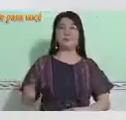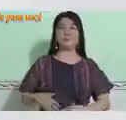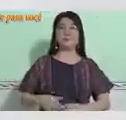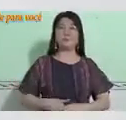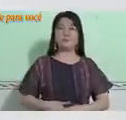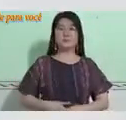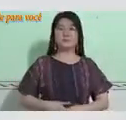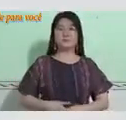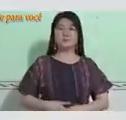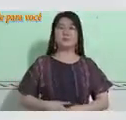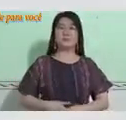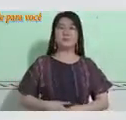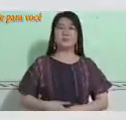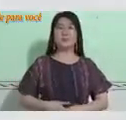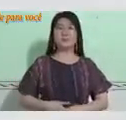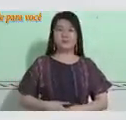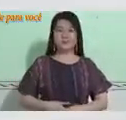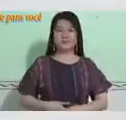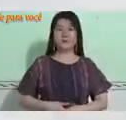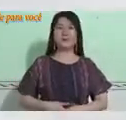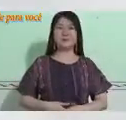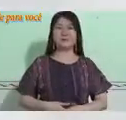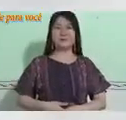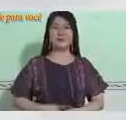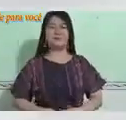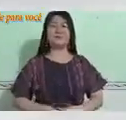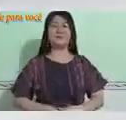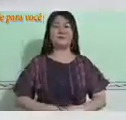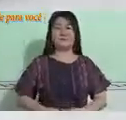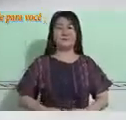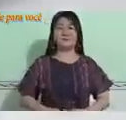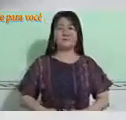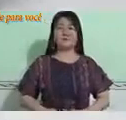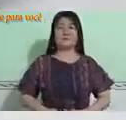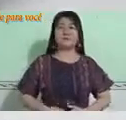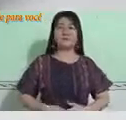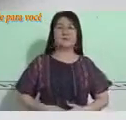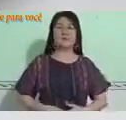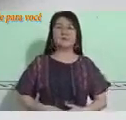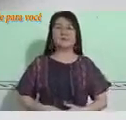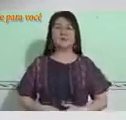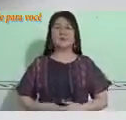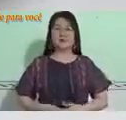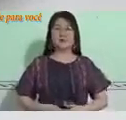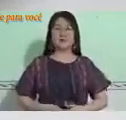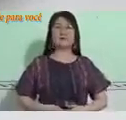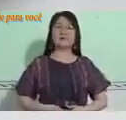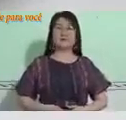TRASDOLCS e outras doenças que estimulam o sistema nervoso, e também podem desencadear momentos de tremor,